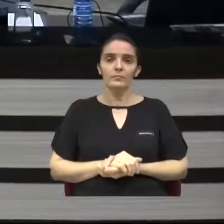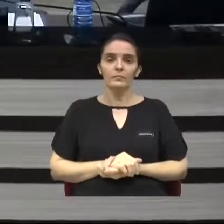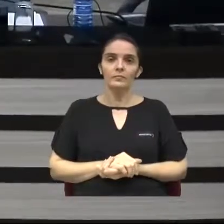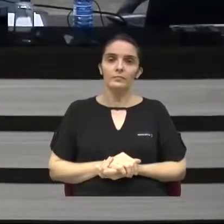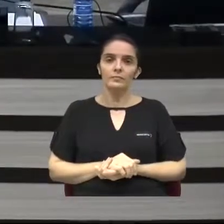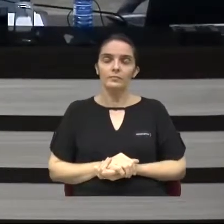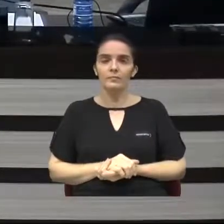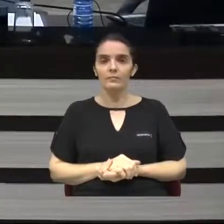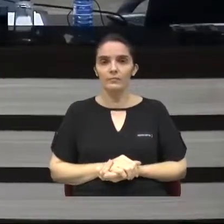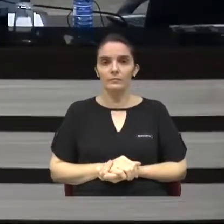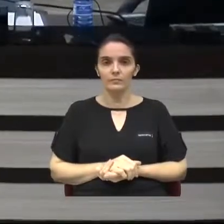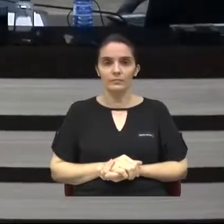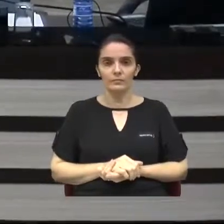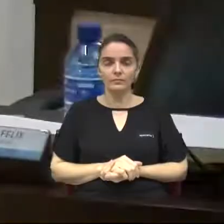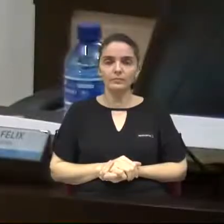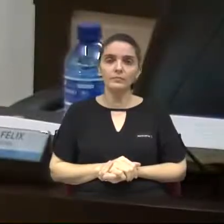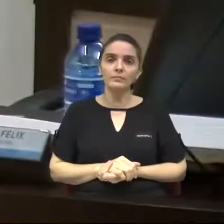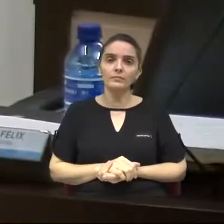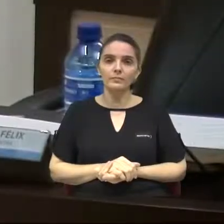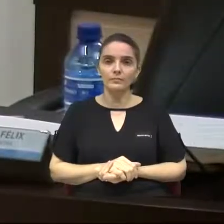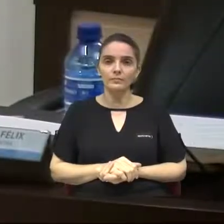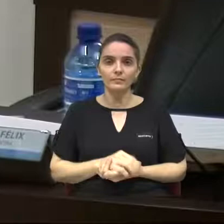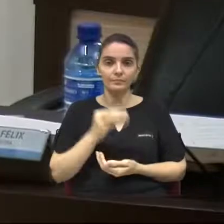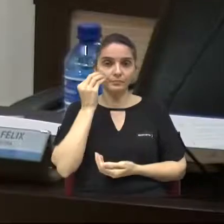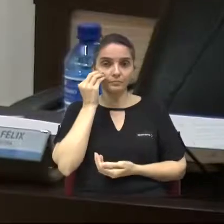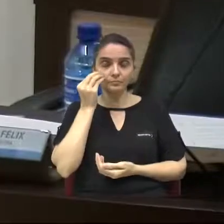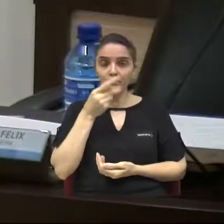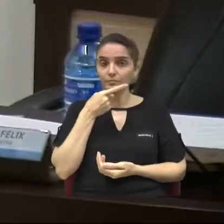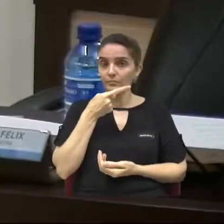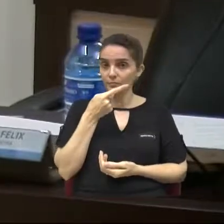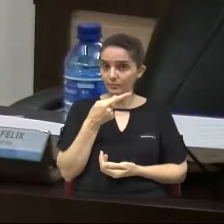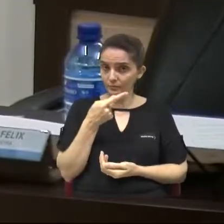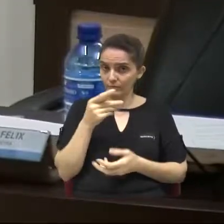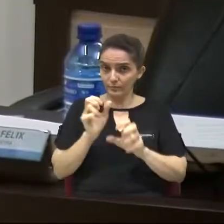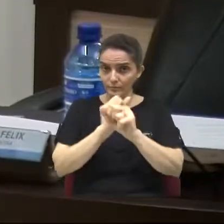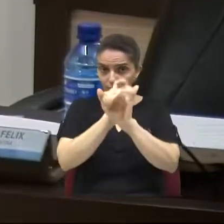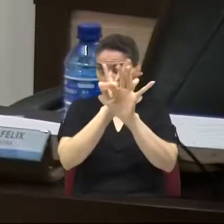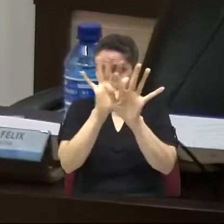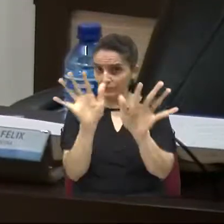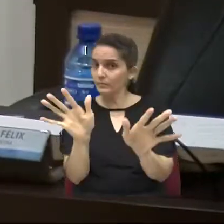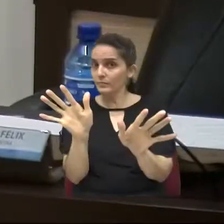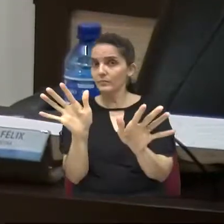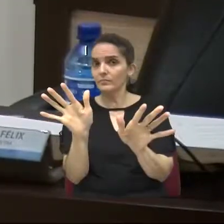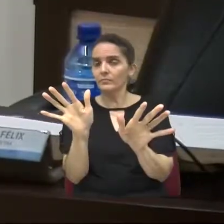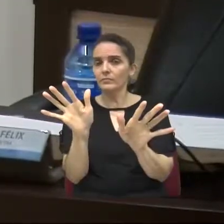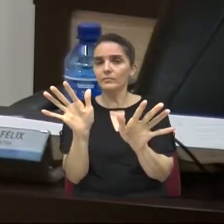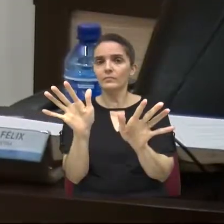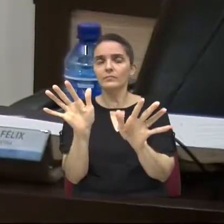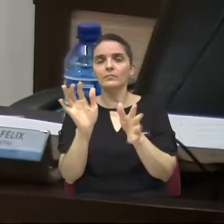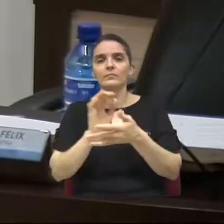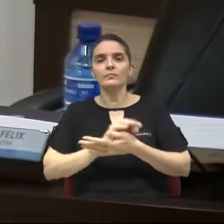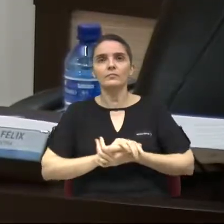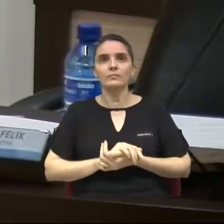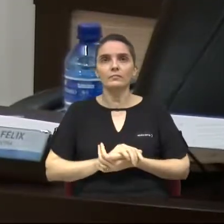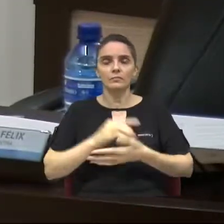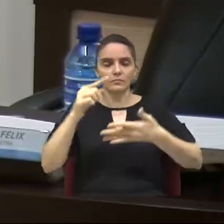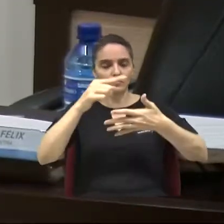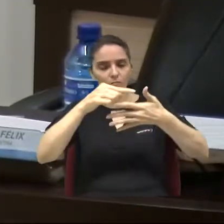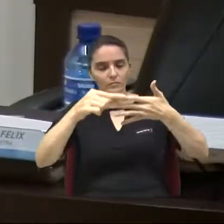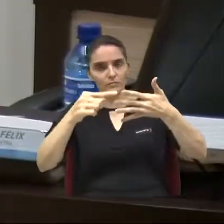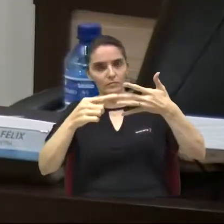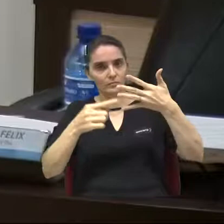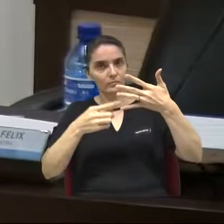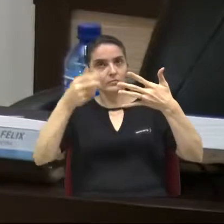Tentarei colocar de forma cautelosa e clara, abordando alguns pontos que aqui já